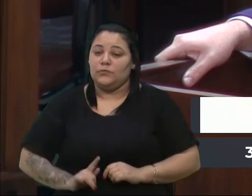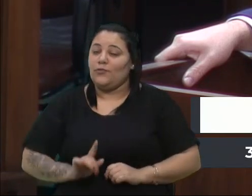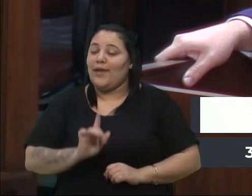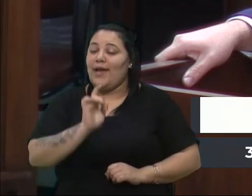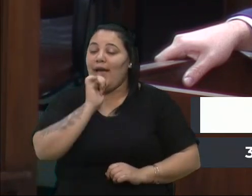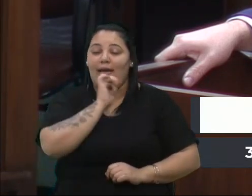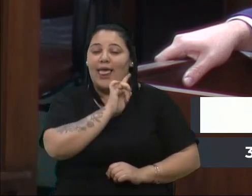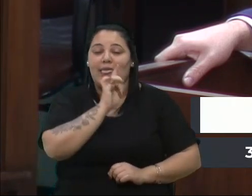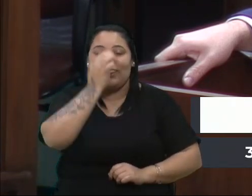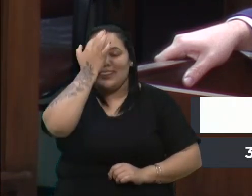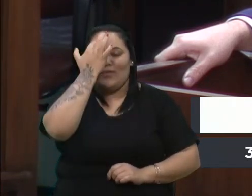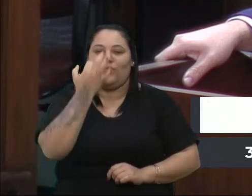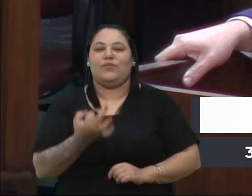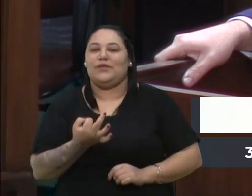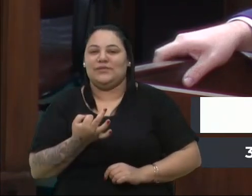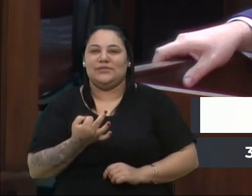entendeu